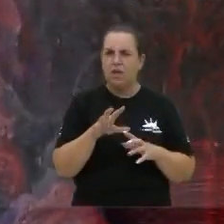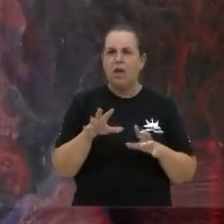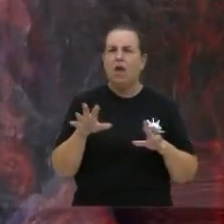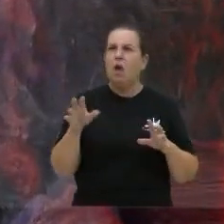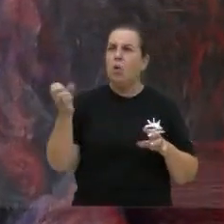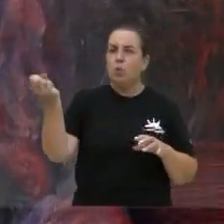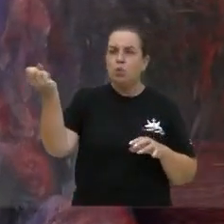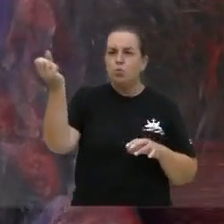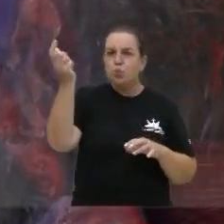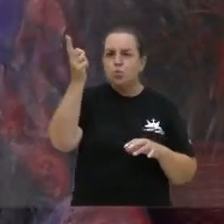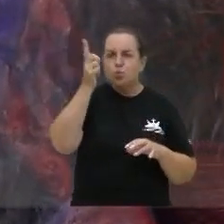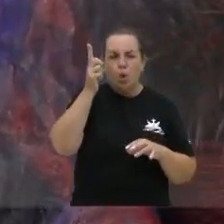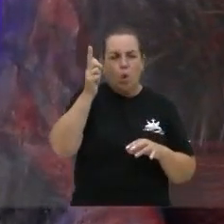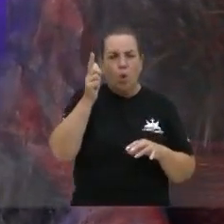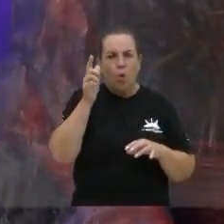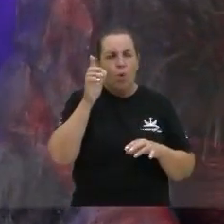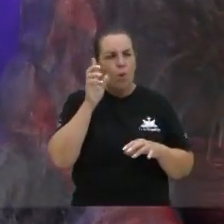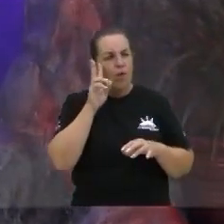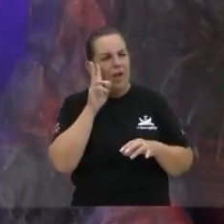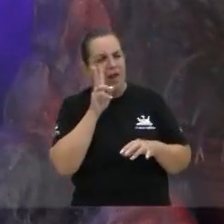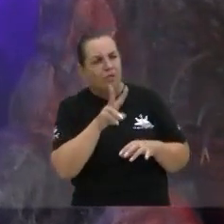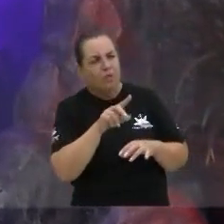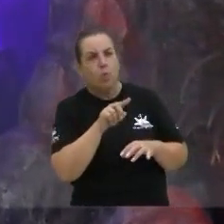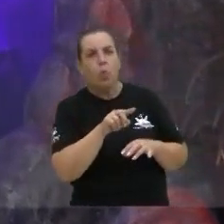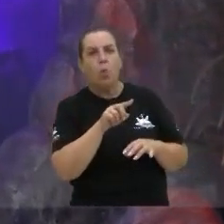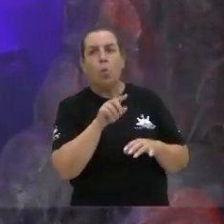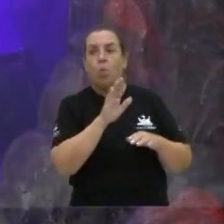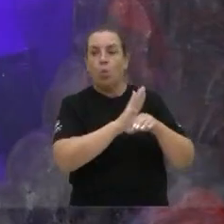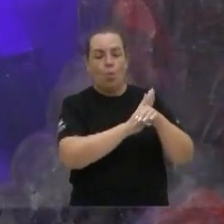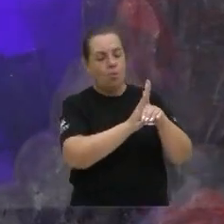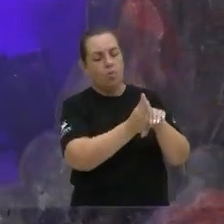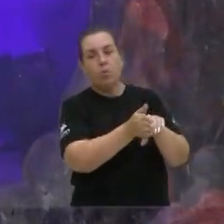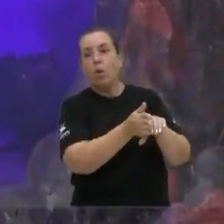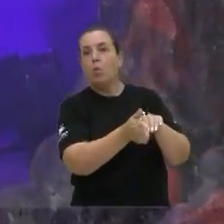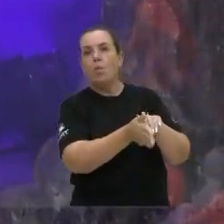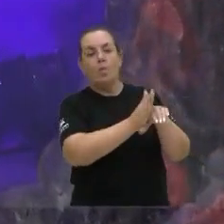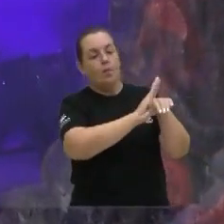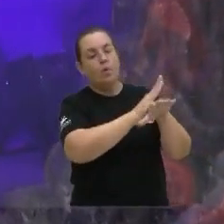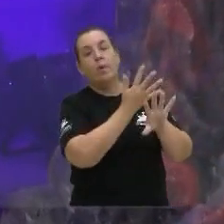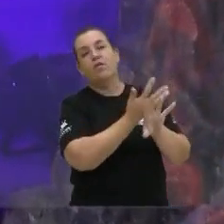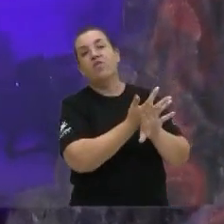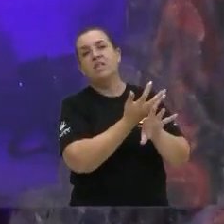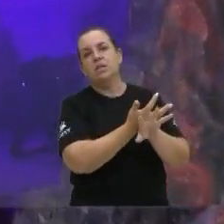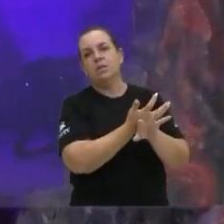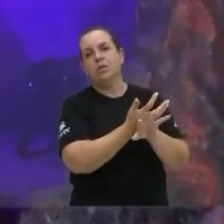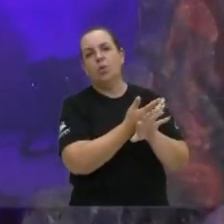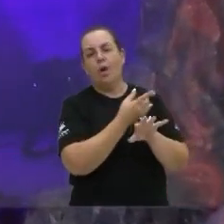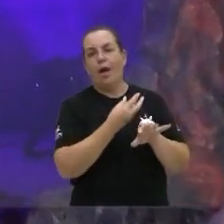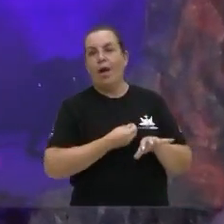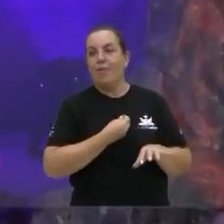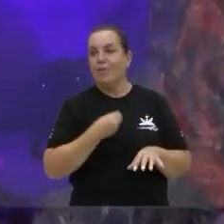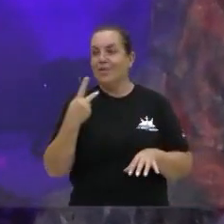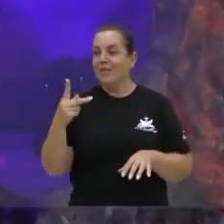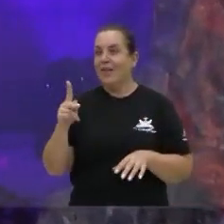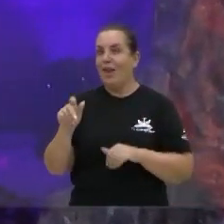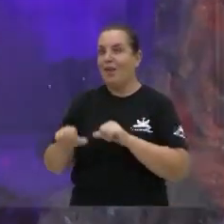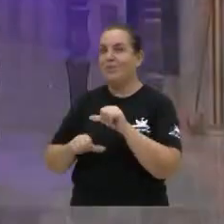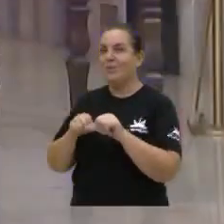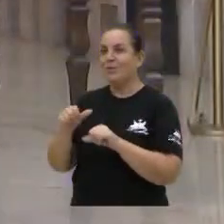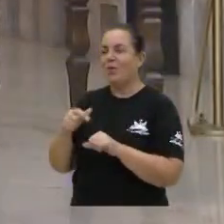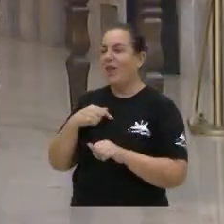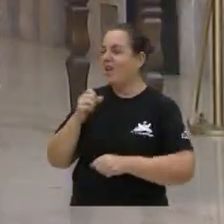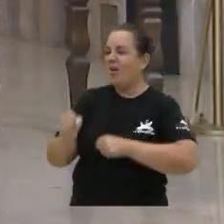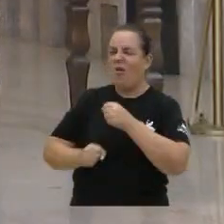do sol, ela viu o sepulcro vazio. E a partir dali, a vida dela mudou. Ela